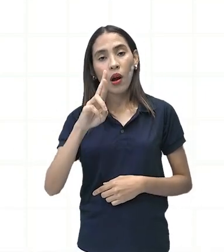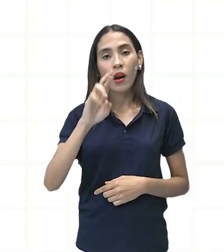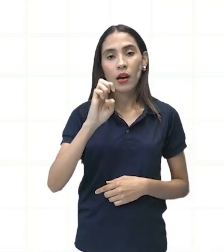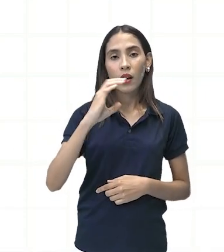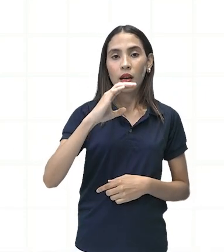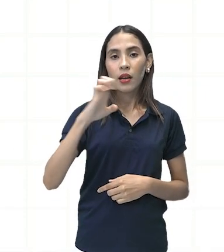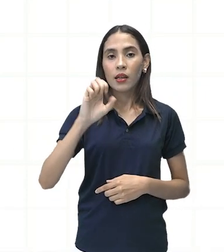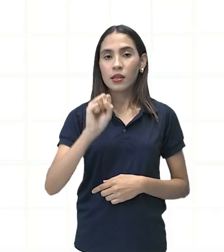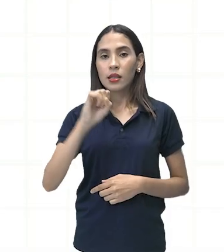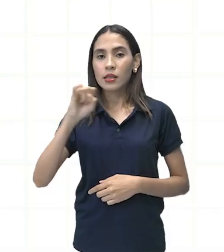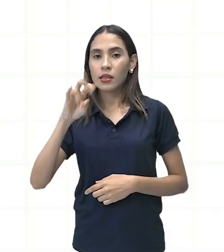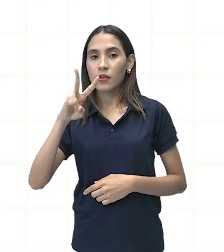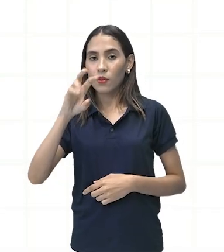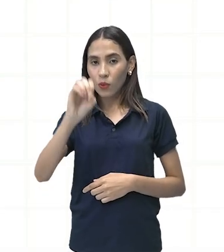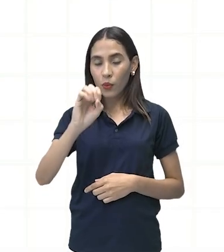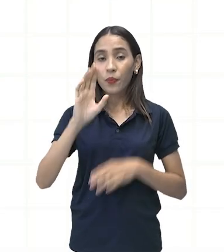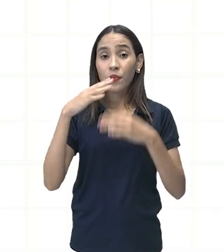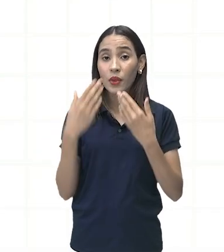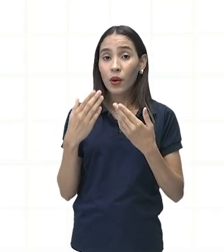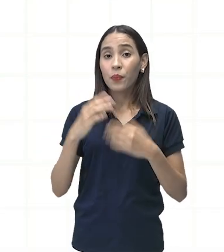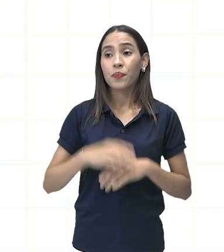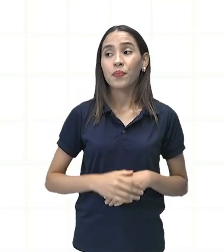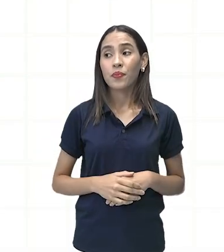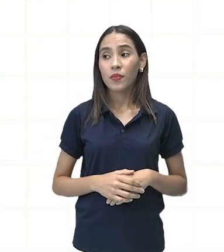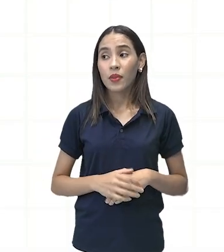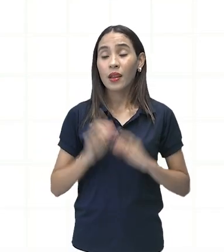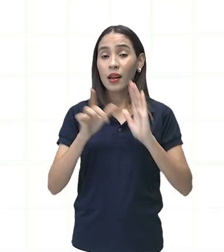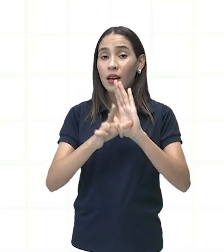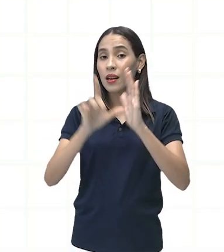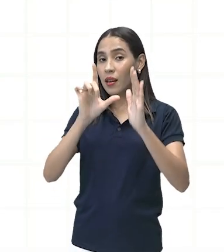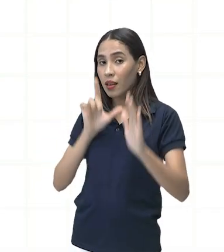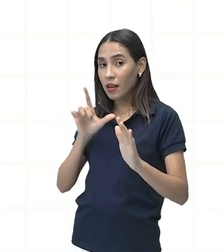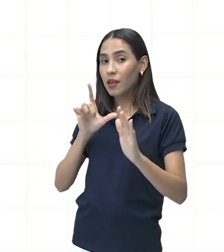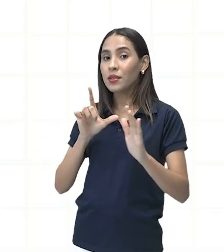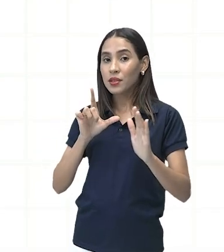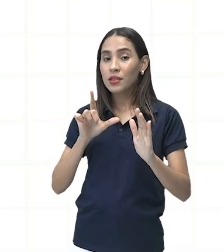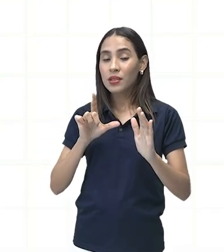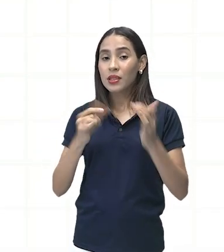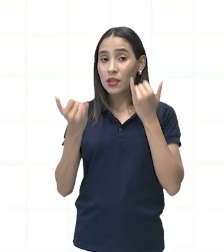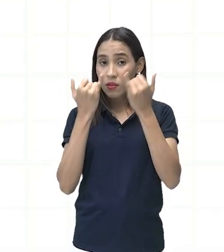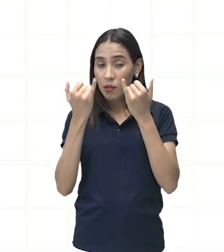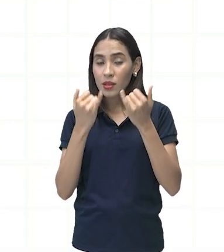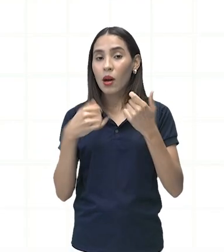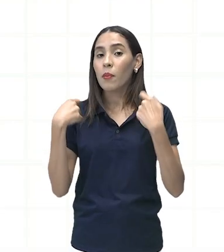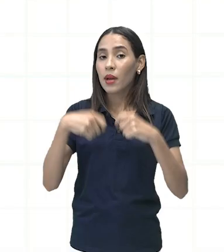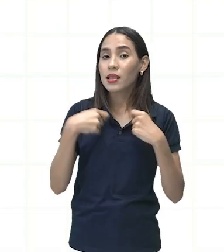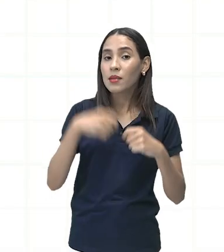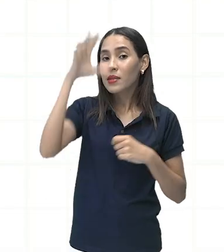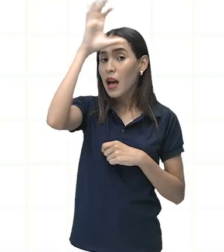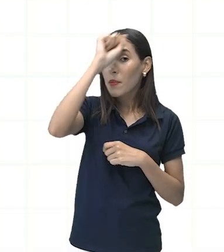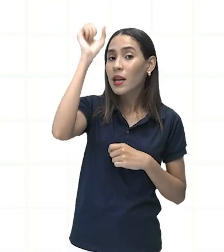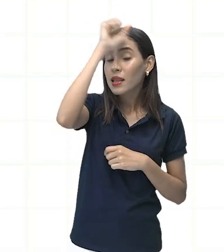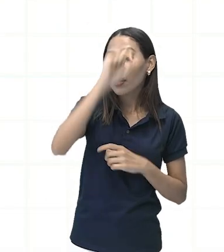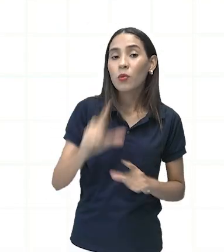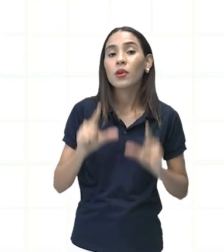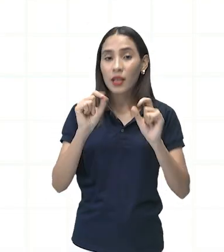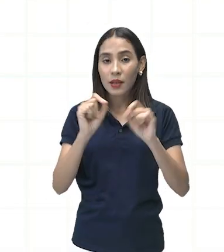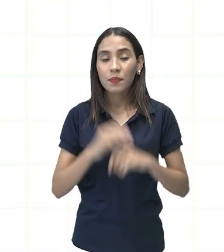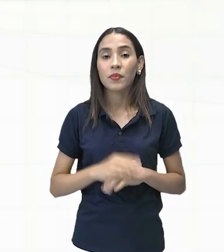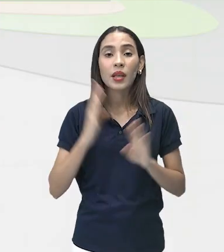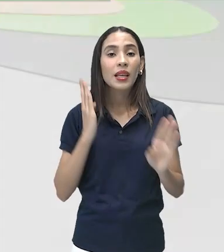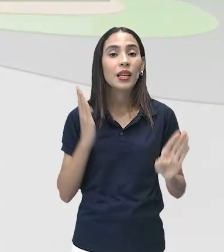Vamos entender um pouco mais? Na verdade, antes da gente ir para essa informação, nós vamos aprender ainda agora